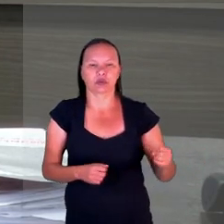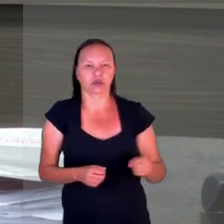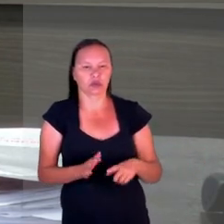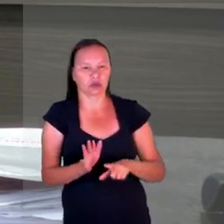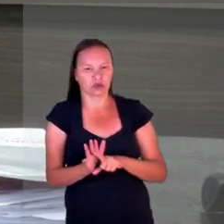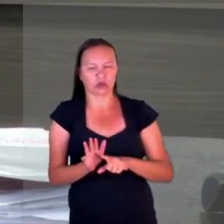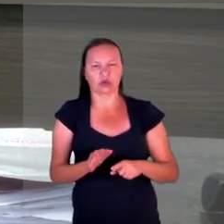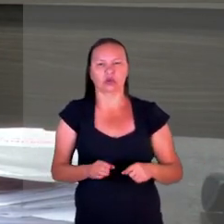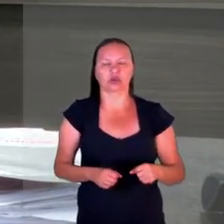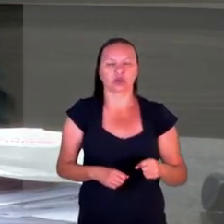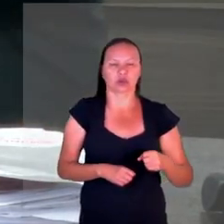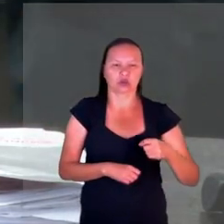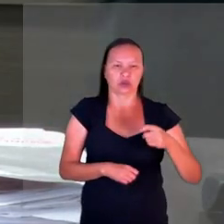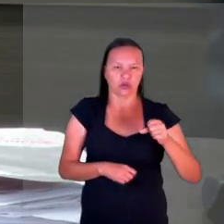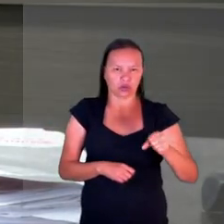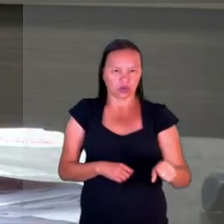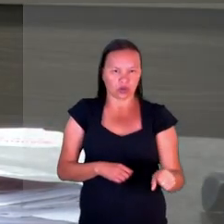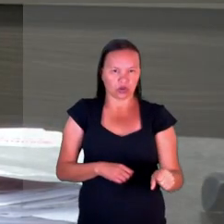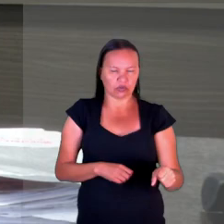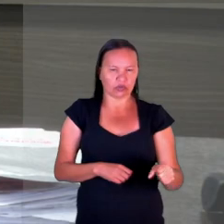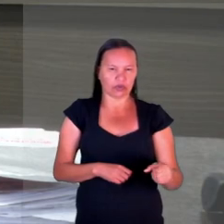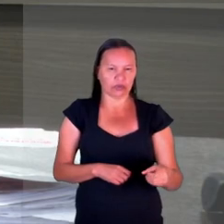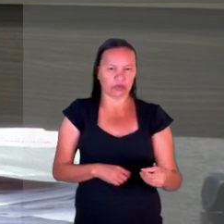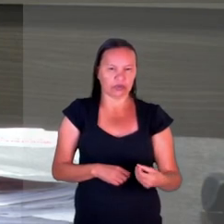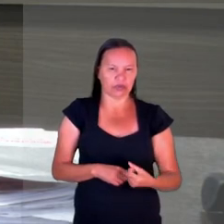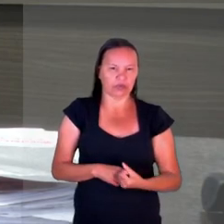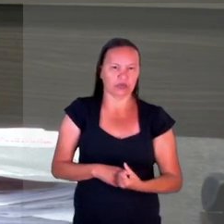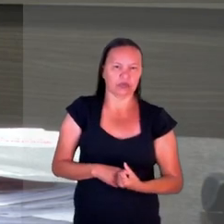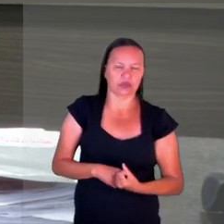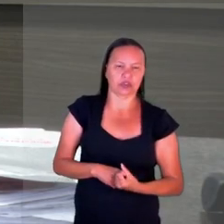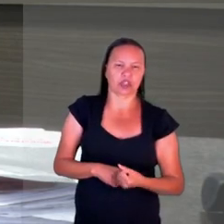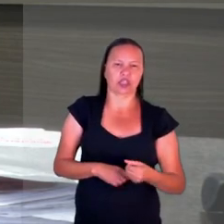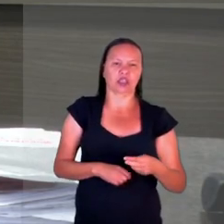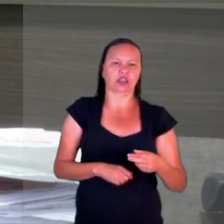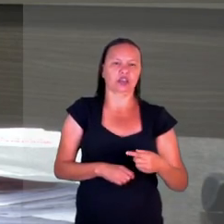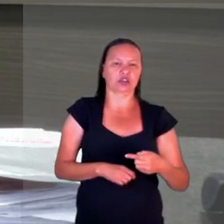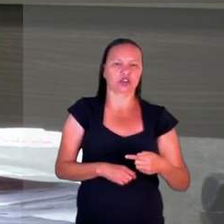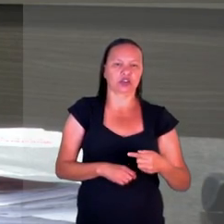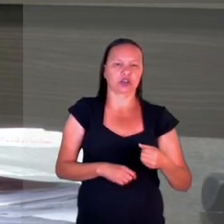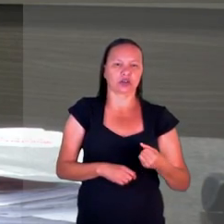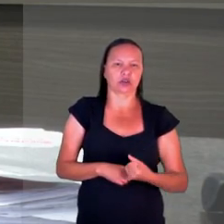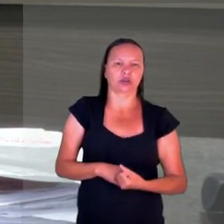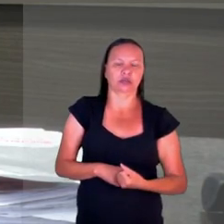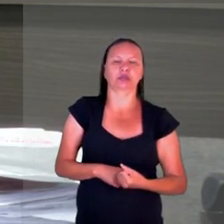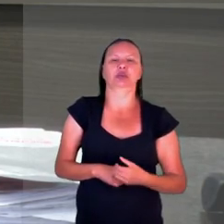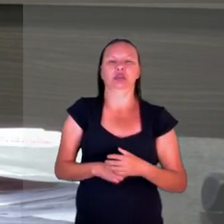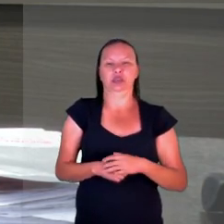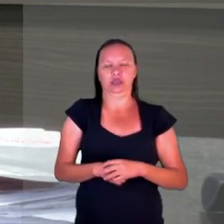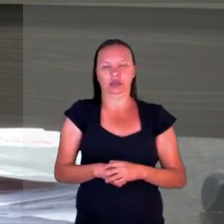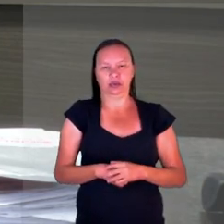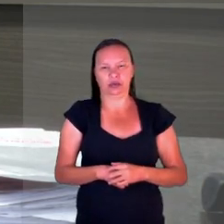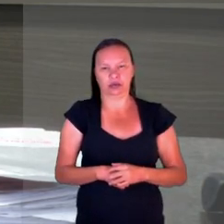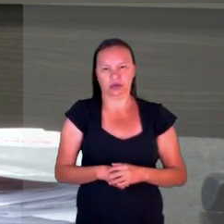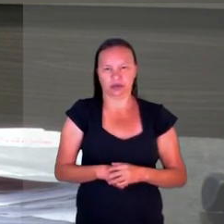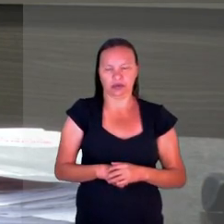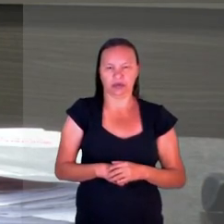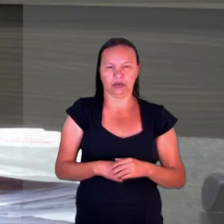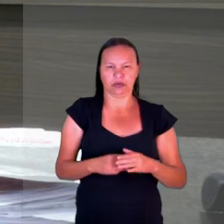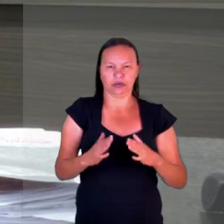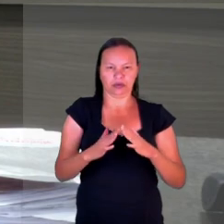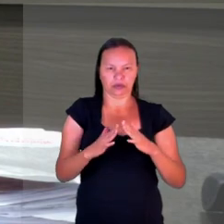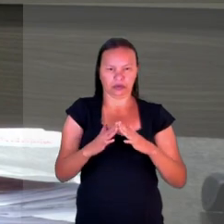e a 976 que trabalha com essa questão relacionada as questões relacionadas aos